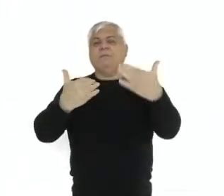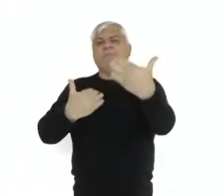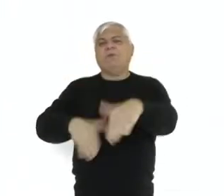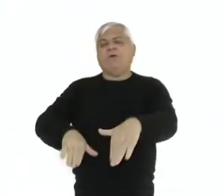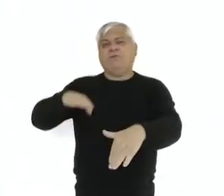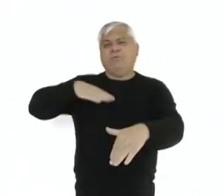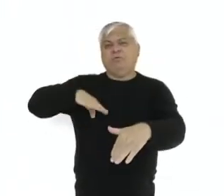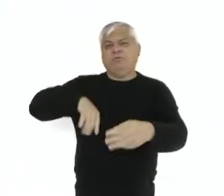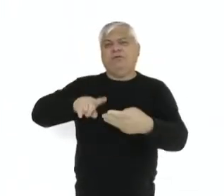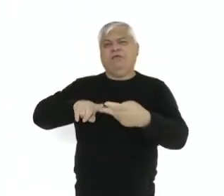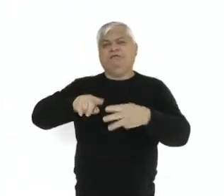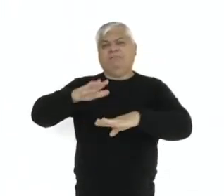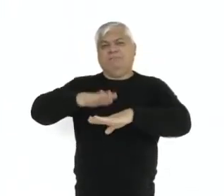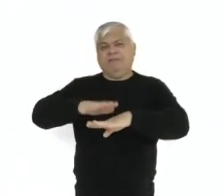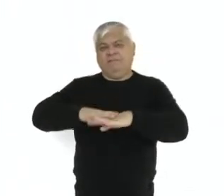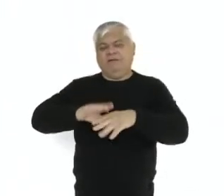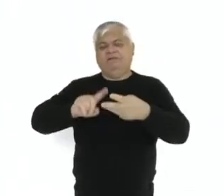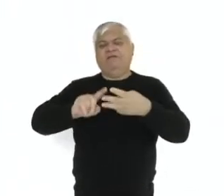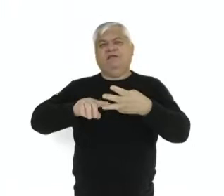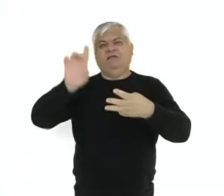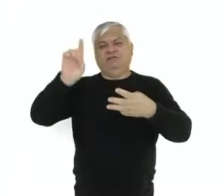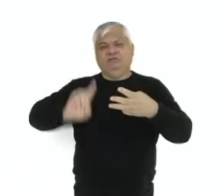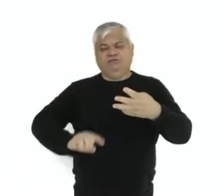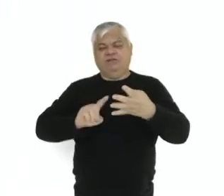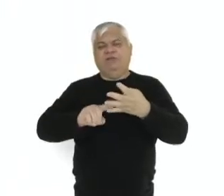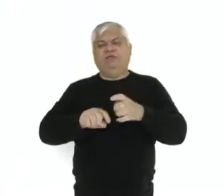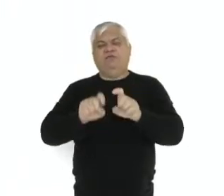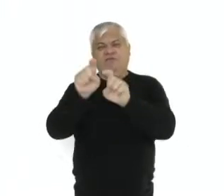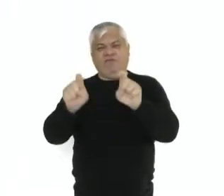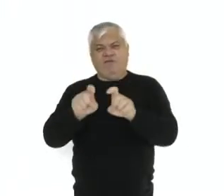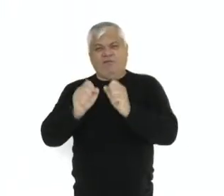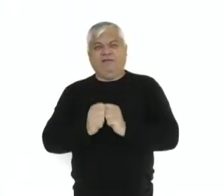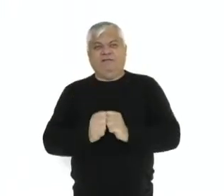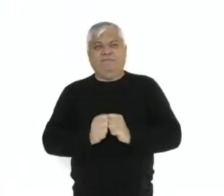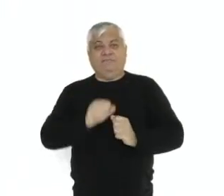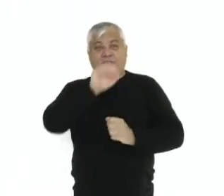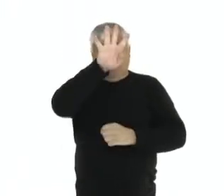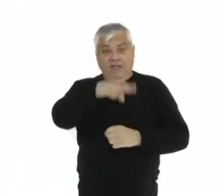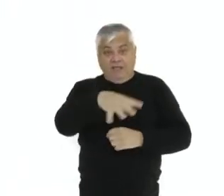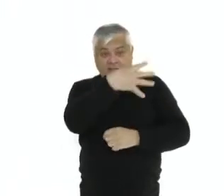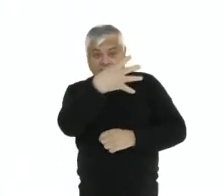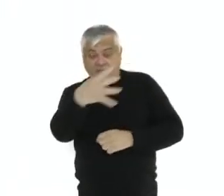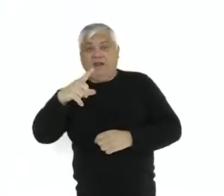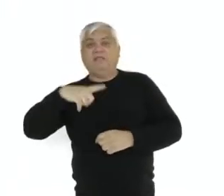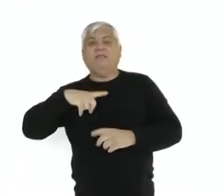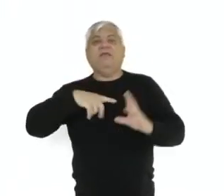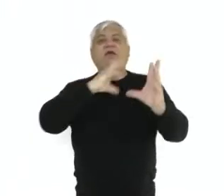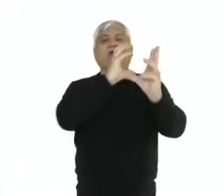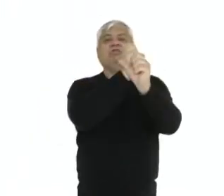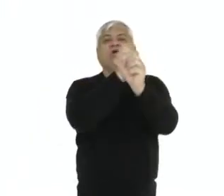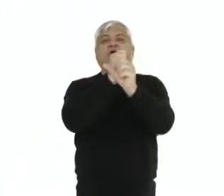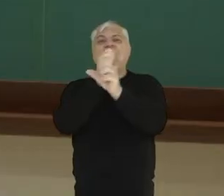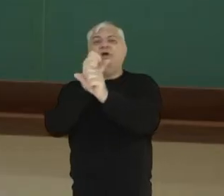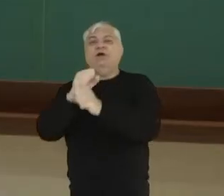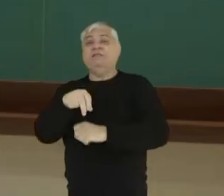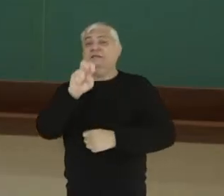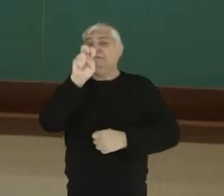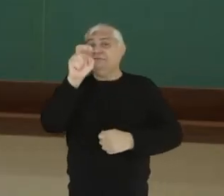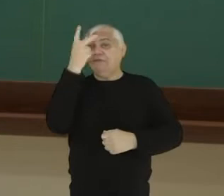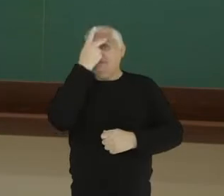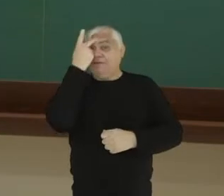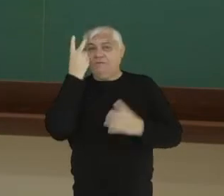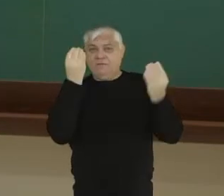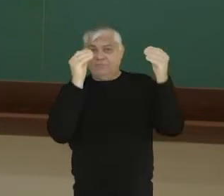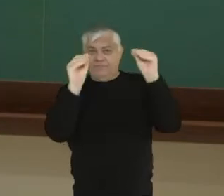português, matemática, direito e informática. A tabela apresenta as notas obtidas pelos 5 candidatos. Então anote